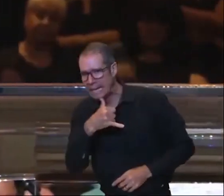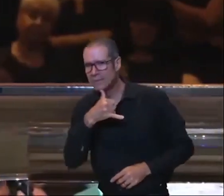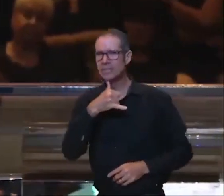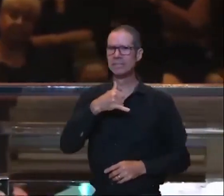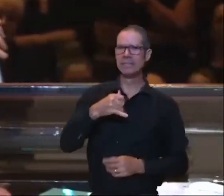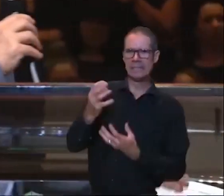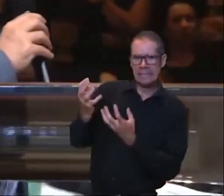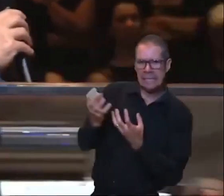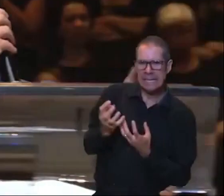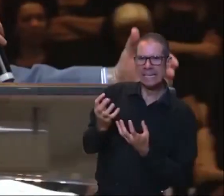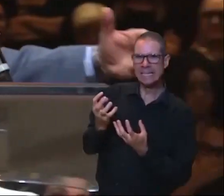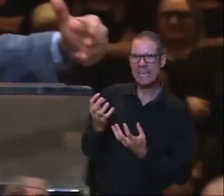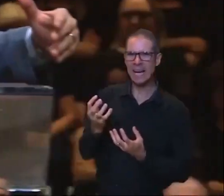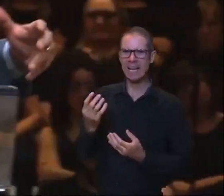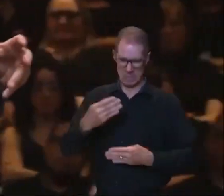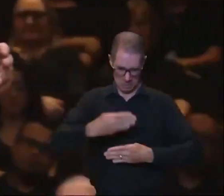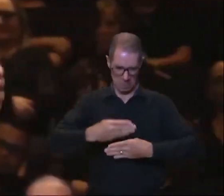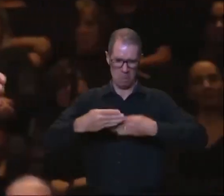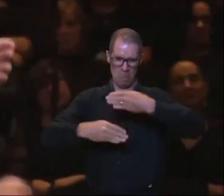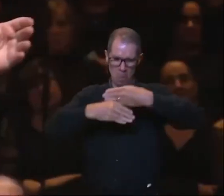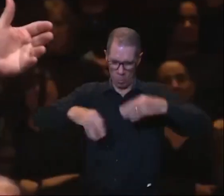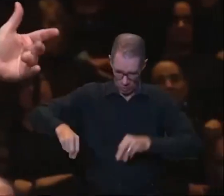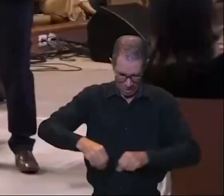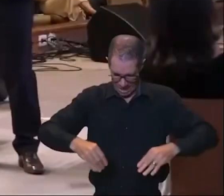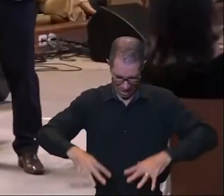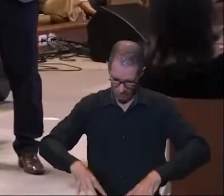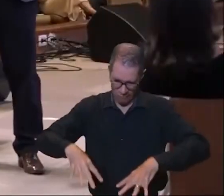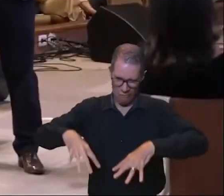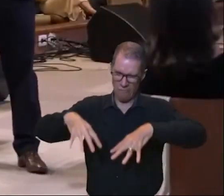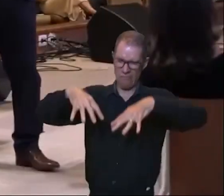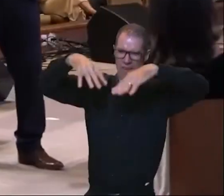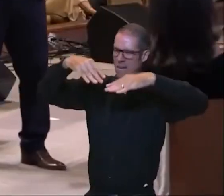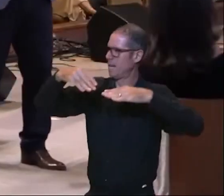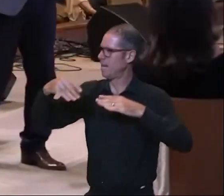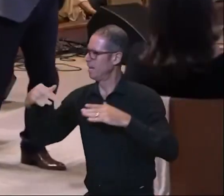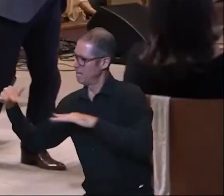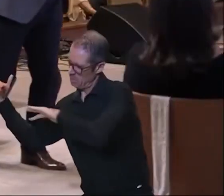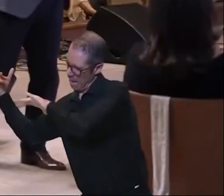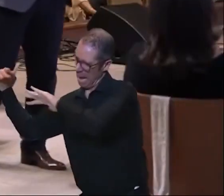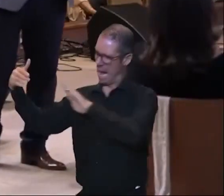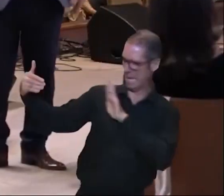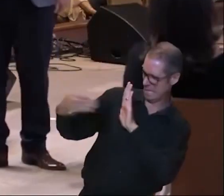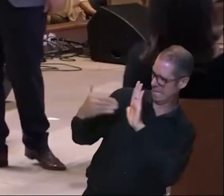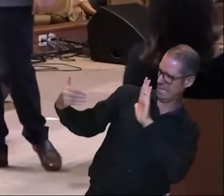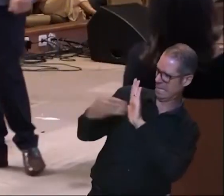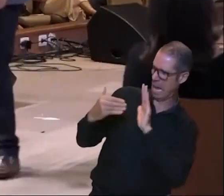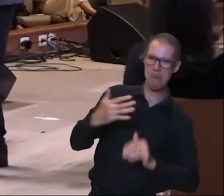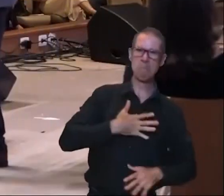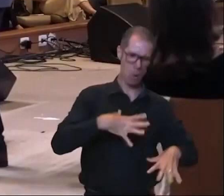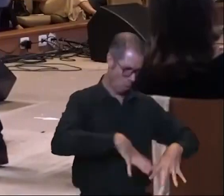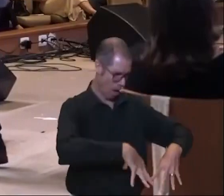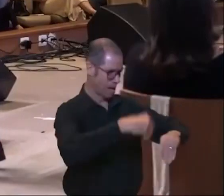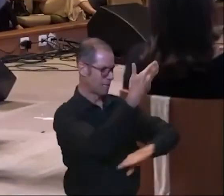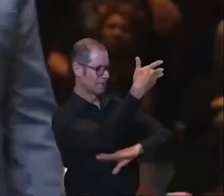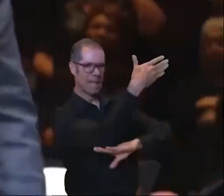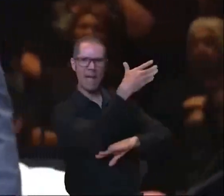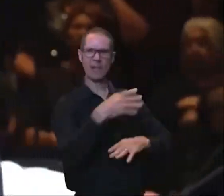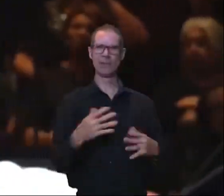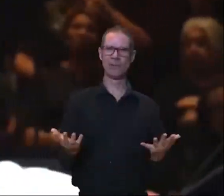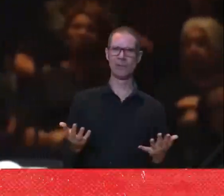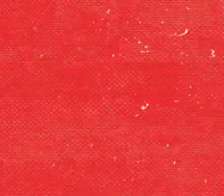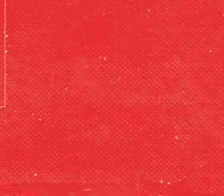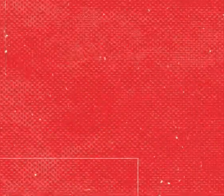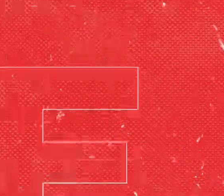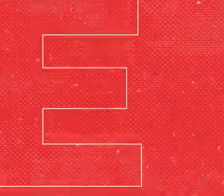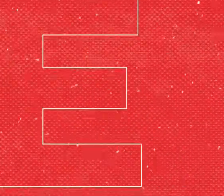na dívida ativa da União apontava as entidades religiosas com um débito de um bilhão de reais a maioria referente a